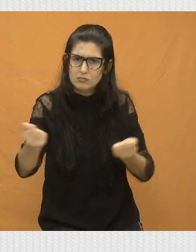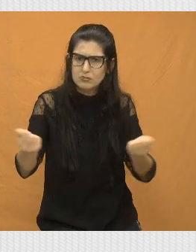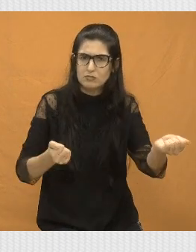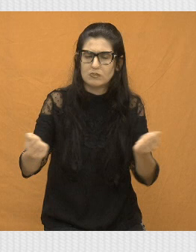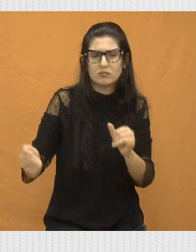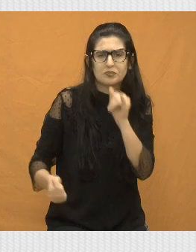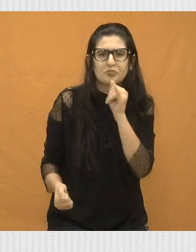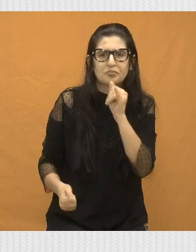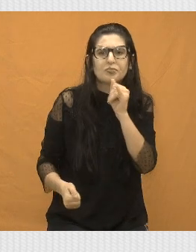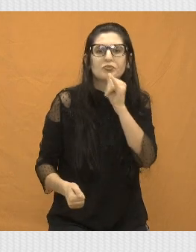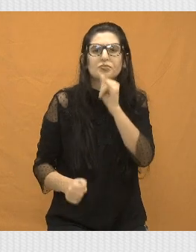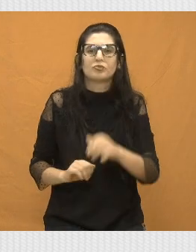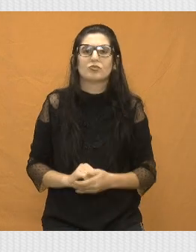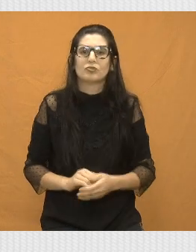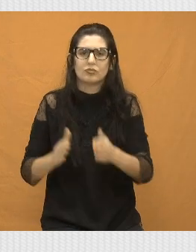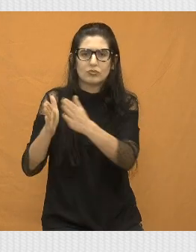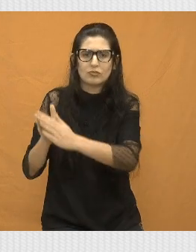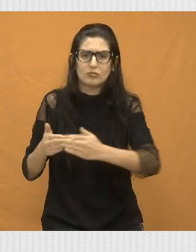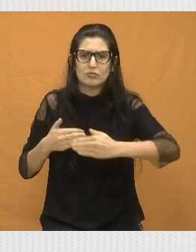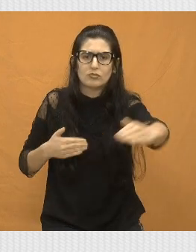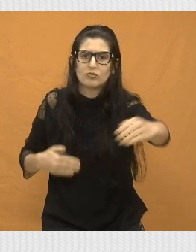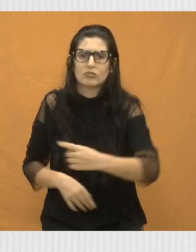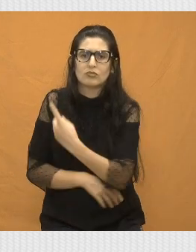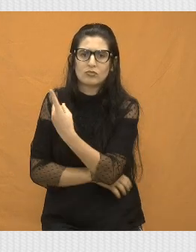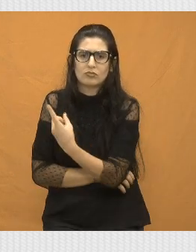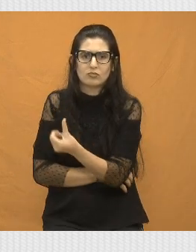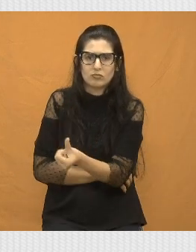meta orçamentária anual de